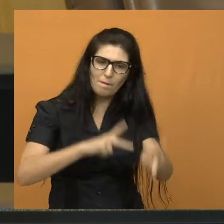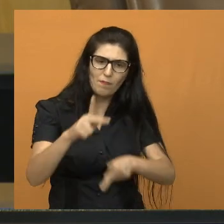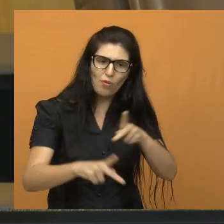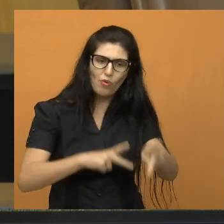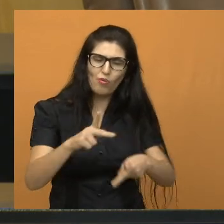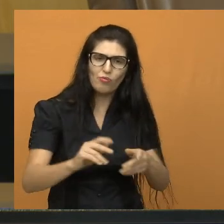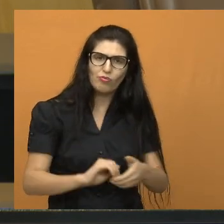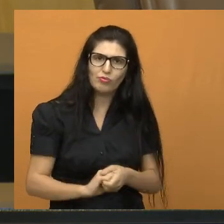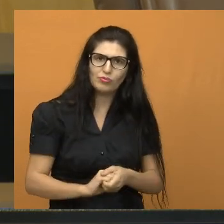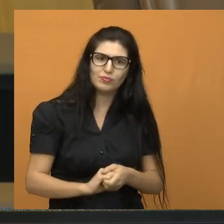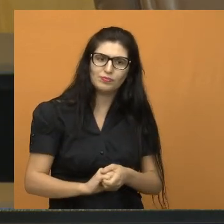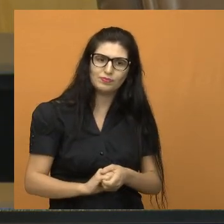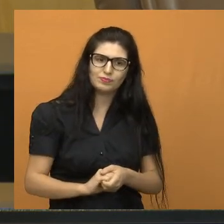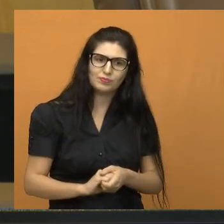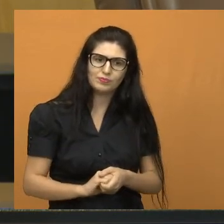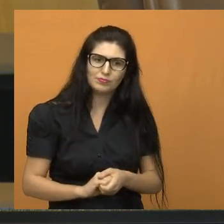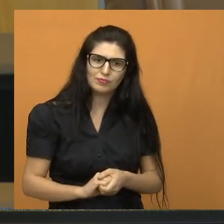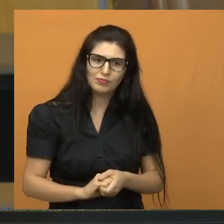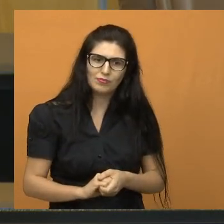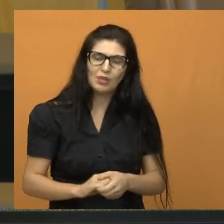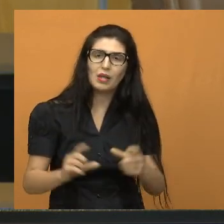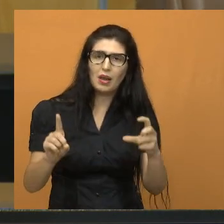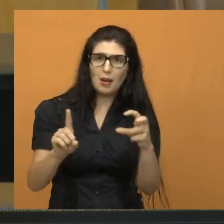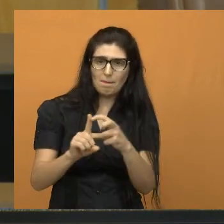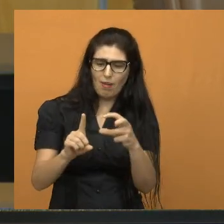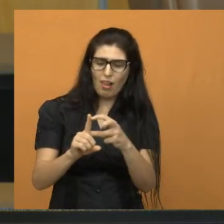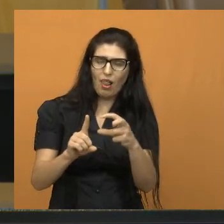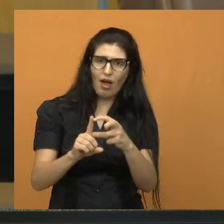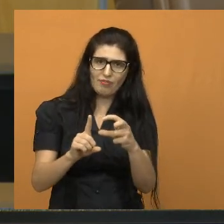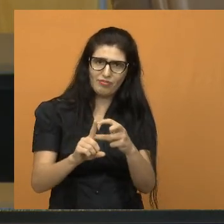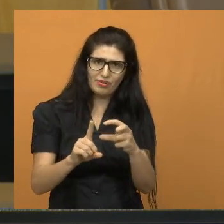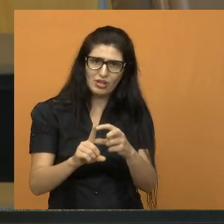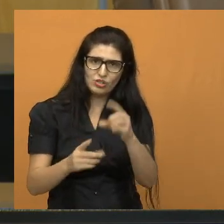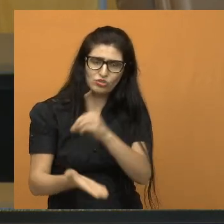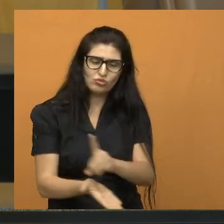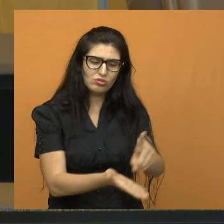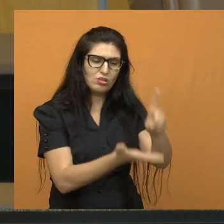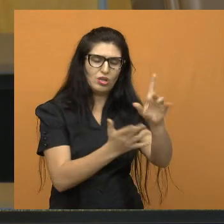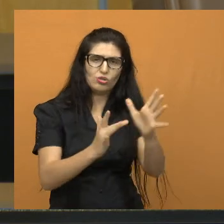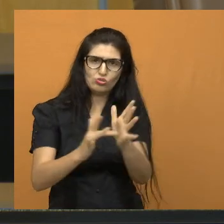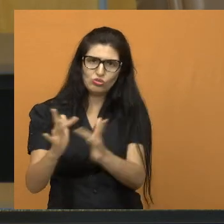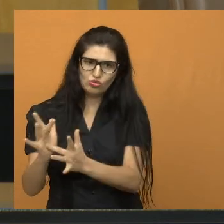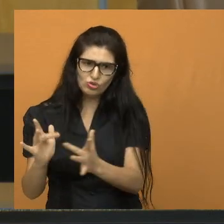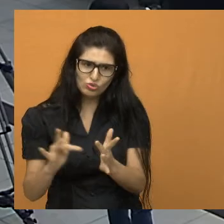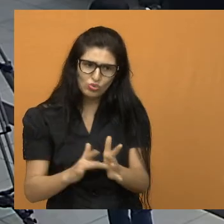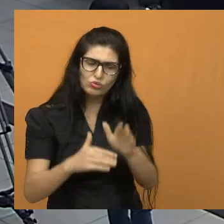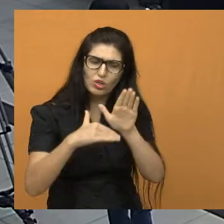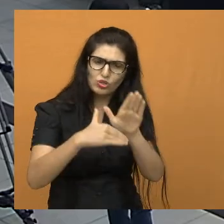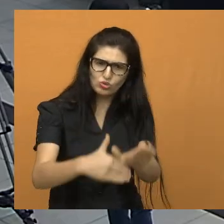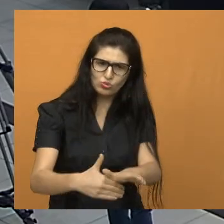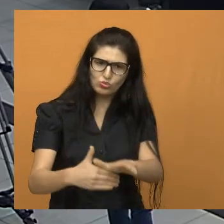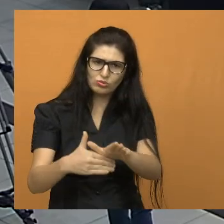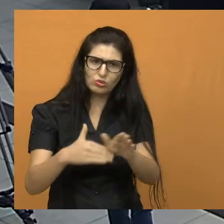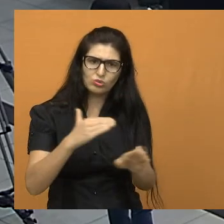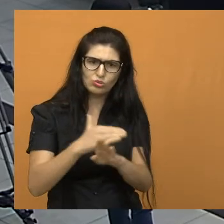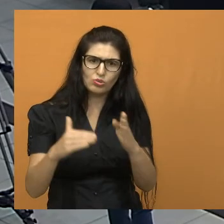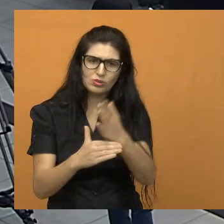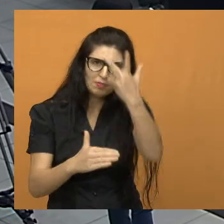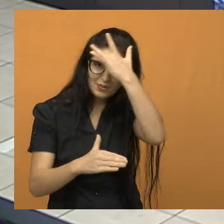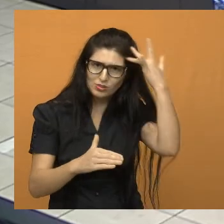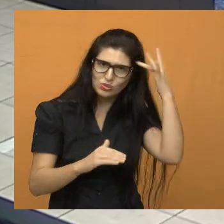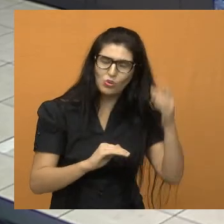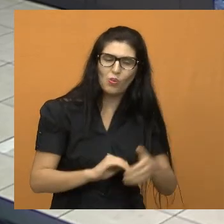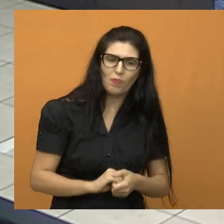pessoa de Jesus Cristo. Então, a gente poderia estar cheio de todos os agentes das pastorais sociais aqui. Eu estou vendo aqui pessoas que trabalham